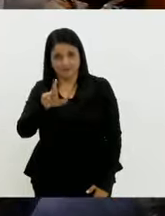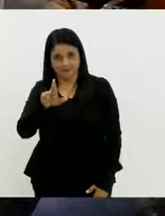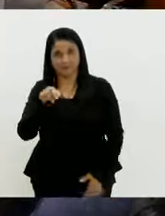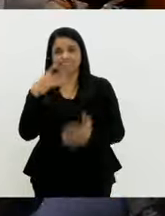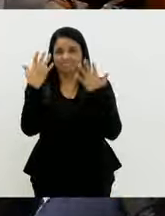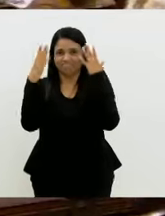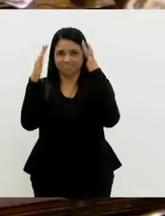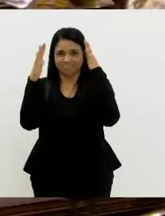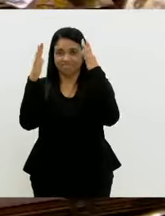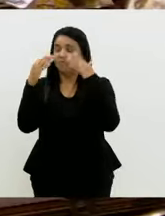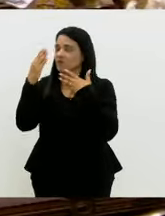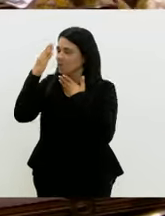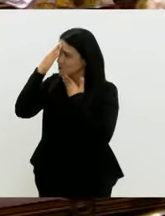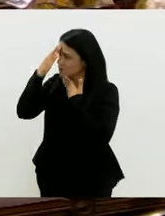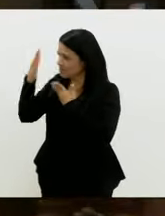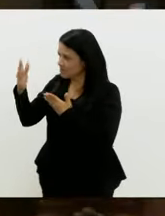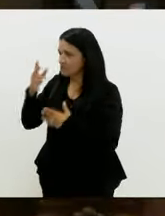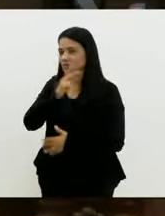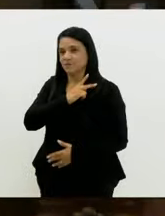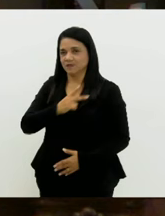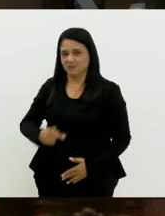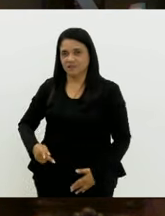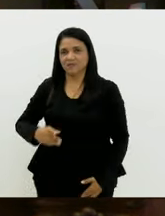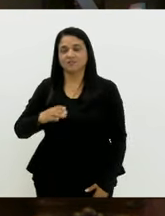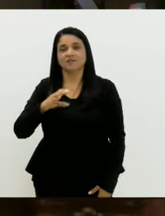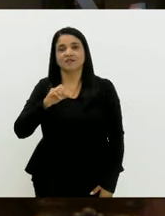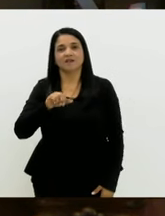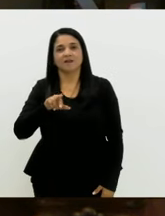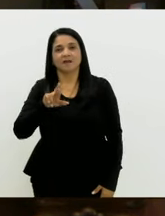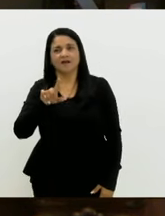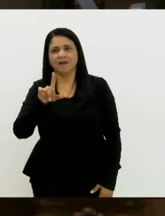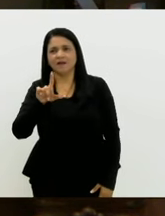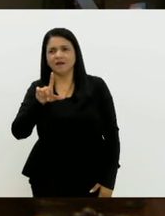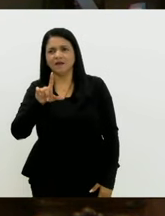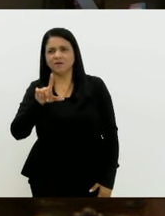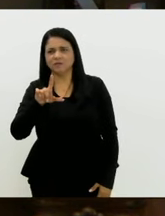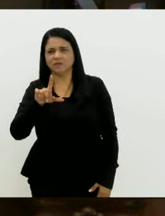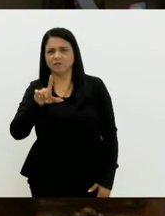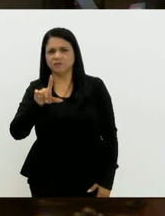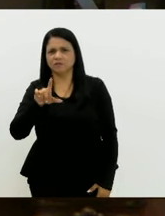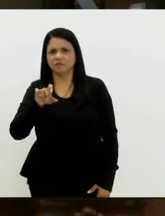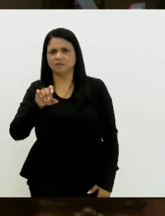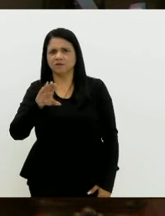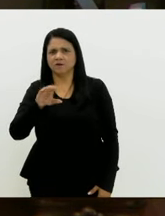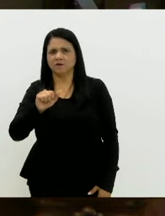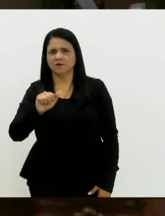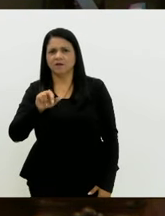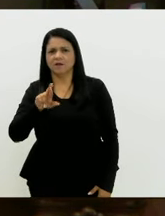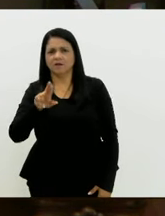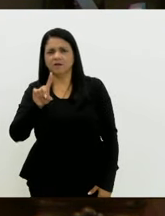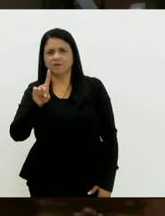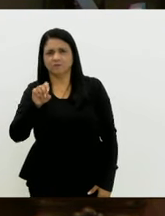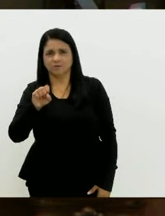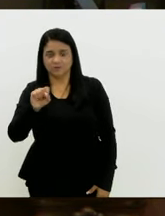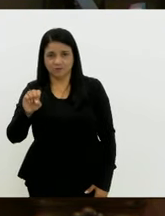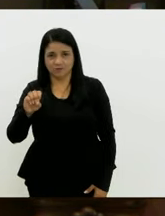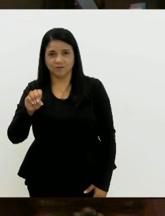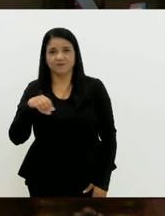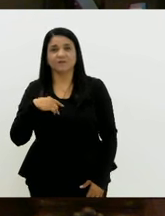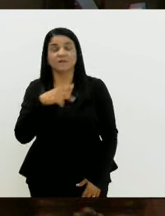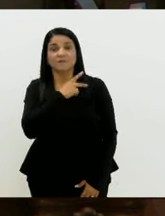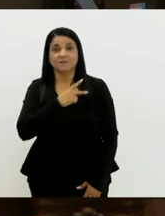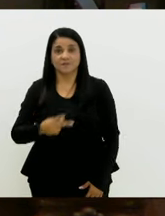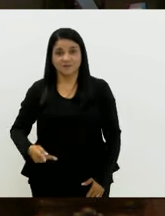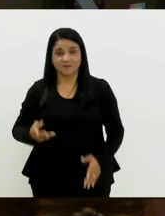Muito obrigado, presidente, doutor Ricardo Cardoso, pela bela saudação. A presidência